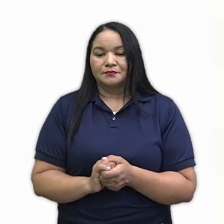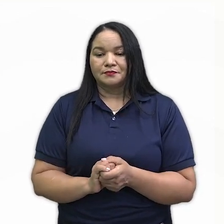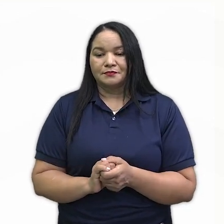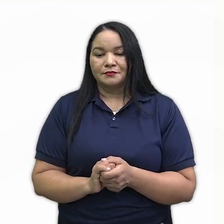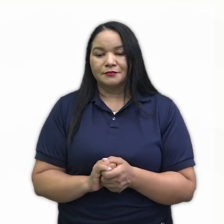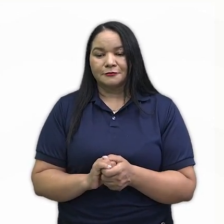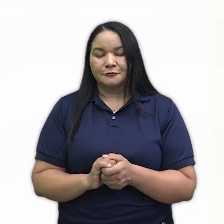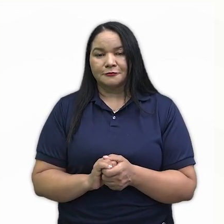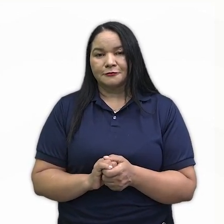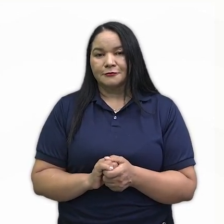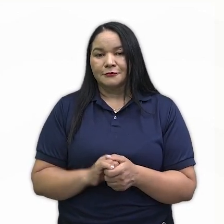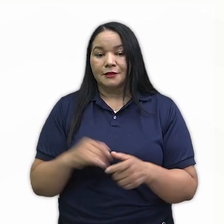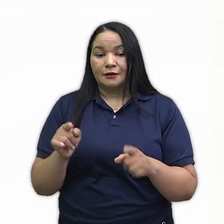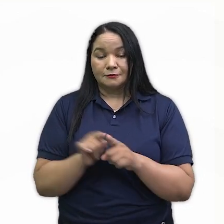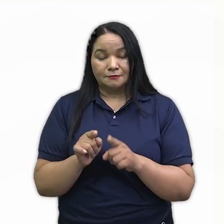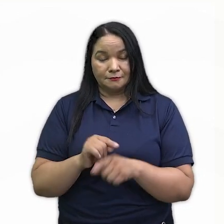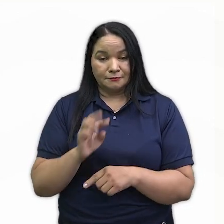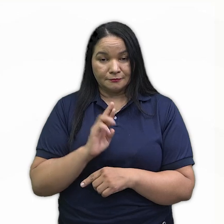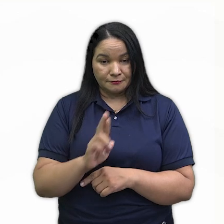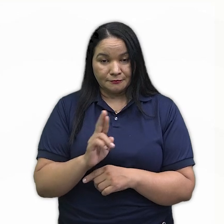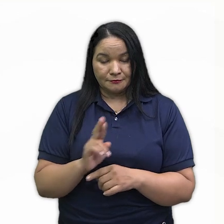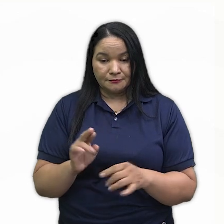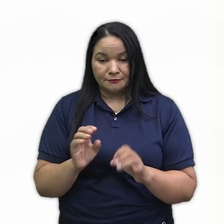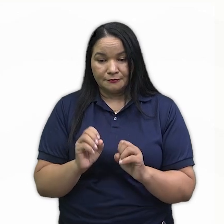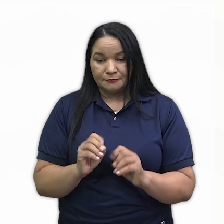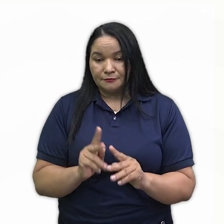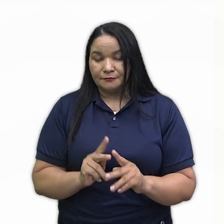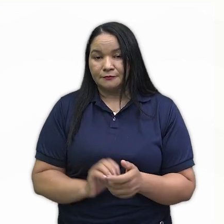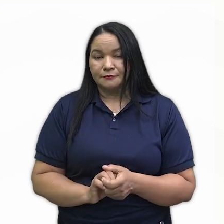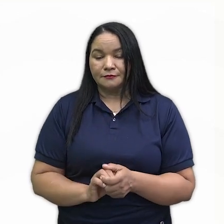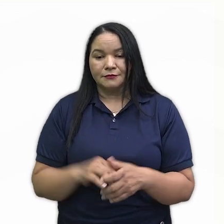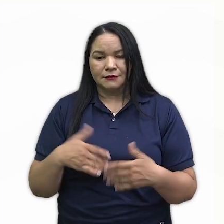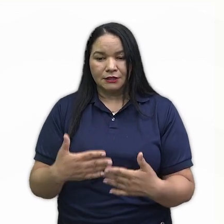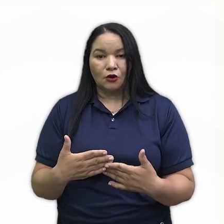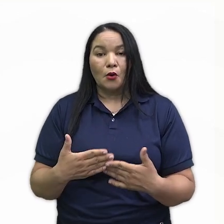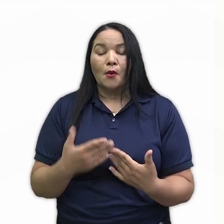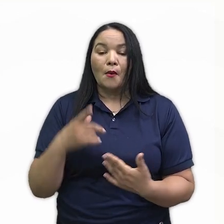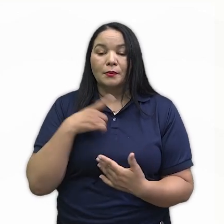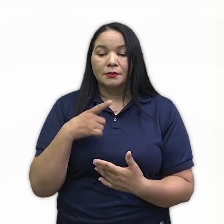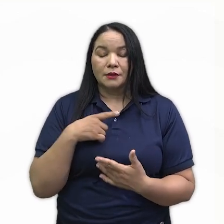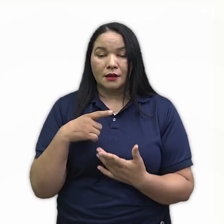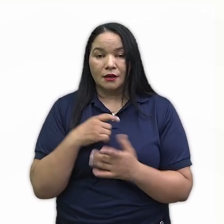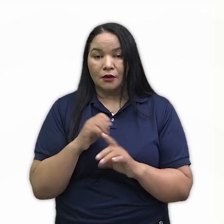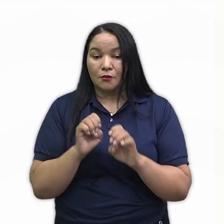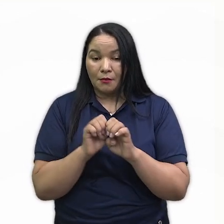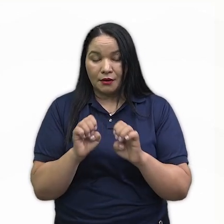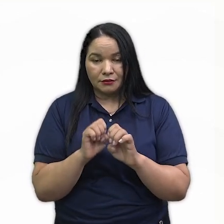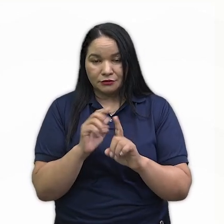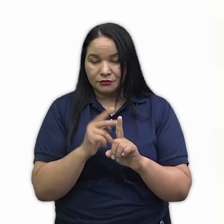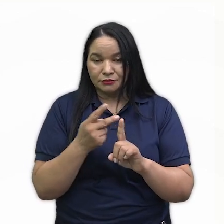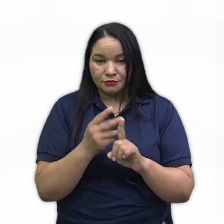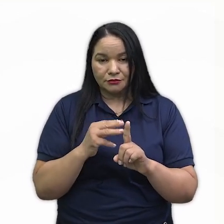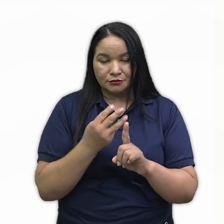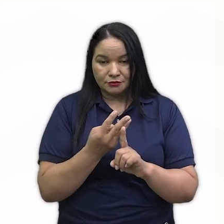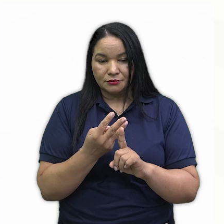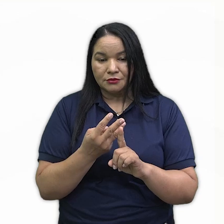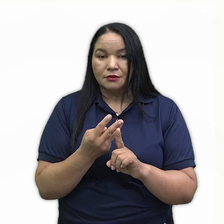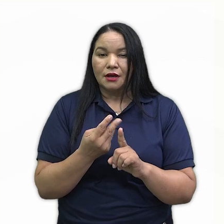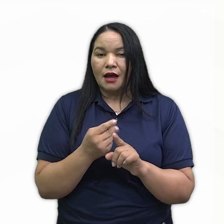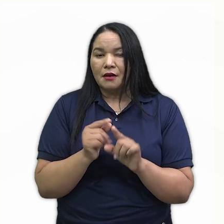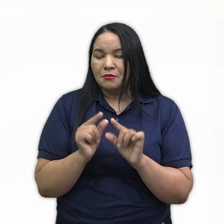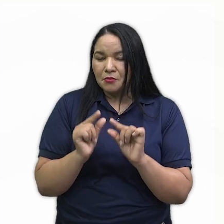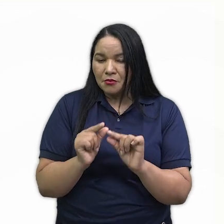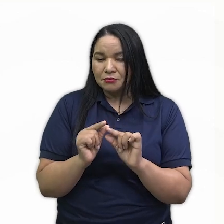nas suas soluções, na sua solução. Então, quando nós temos ali uma equação exponencial que precisa ser tratada